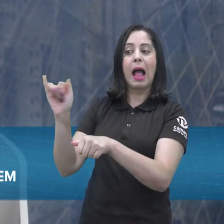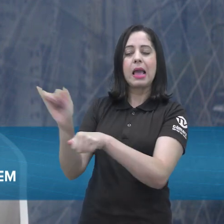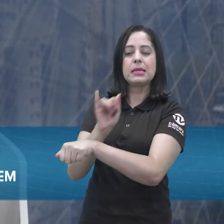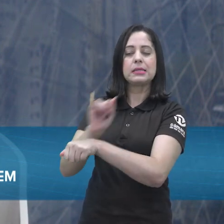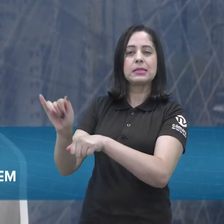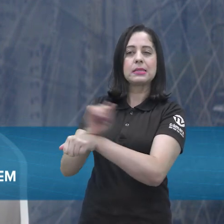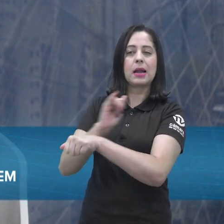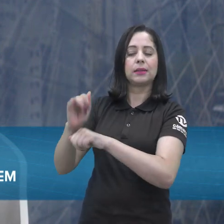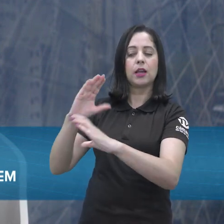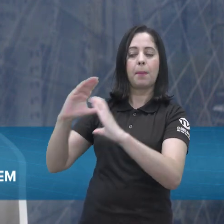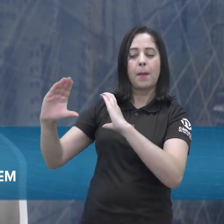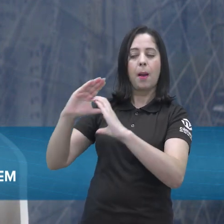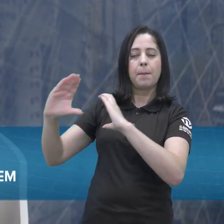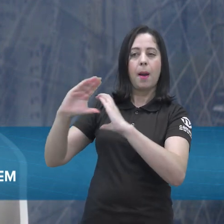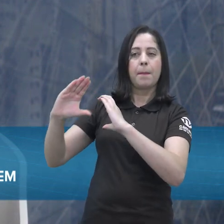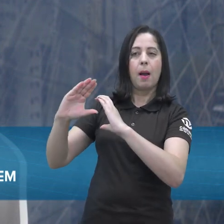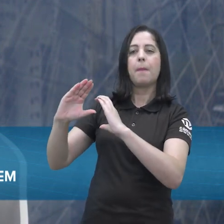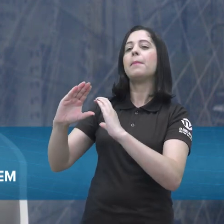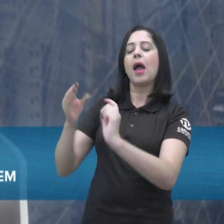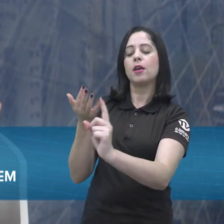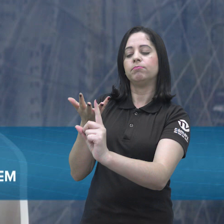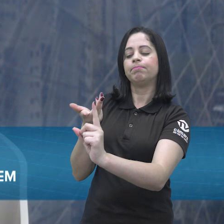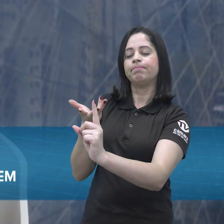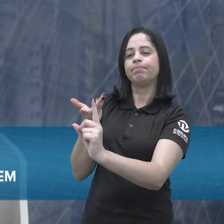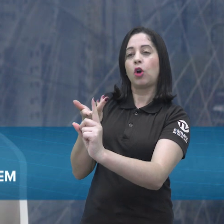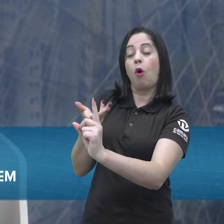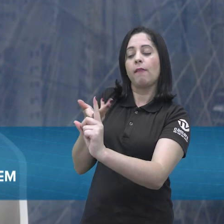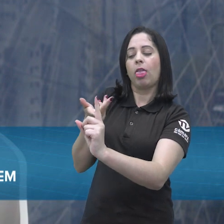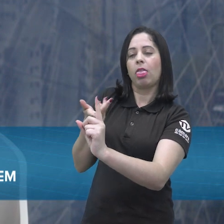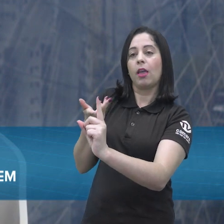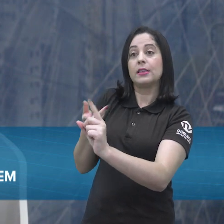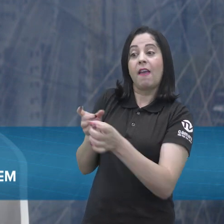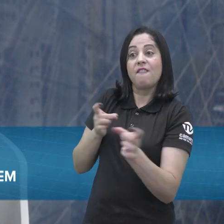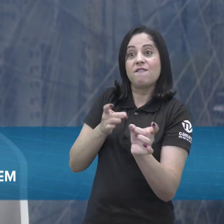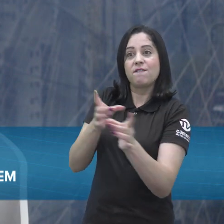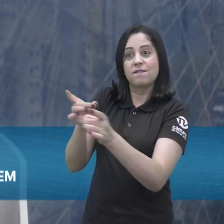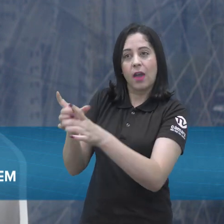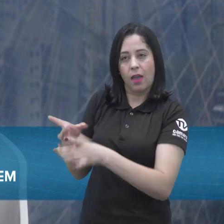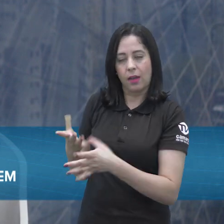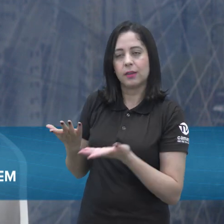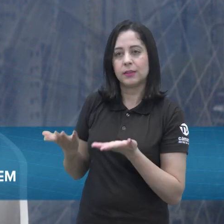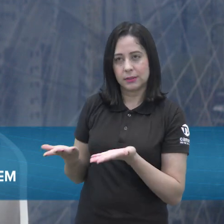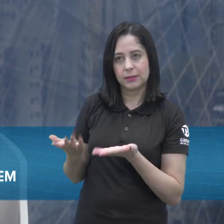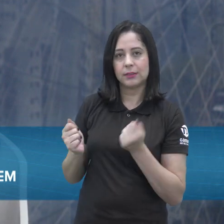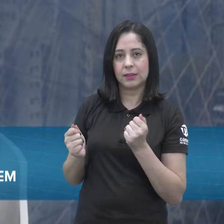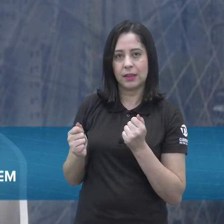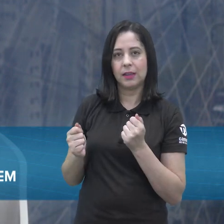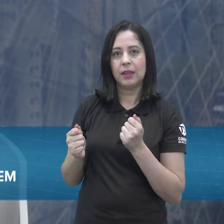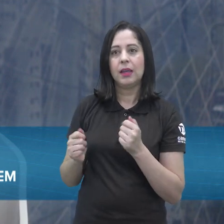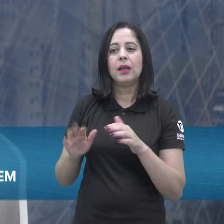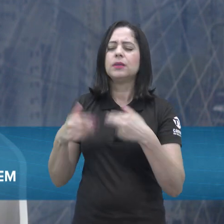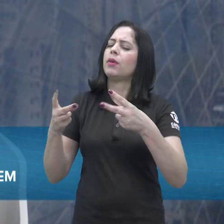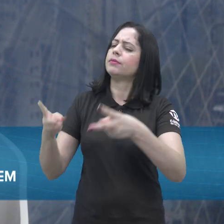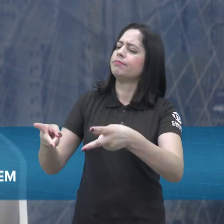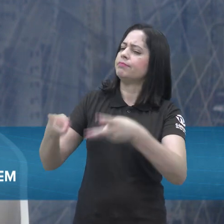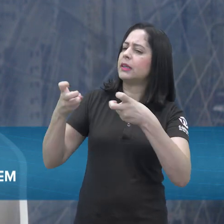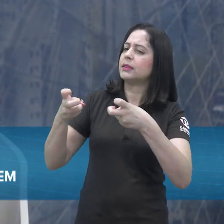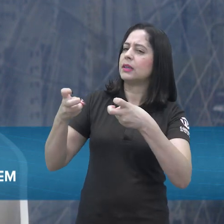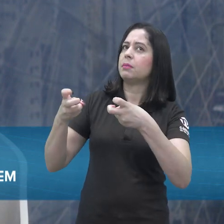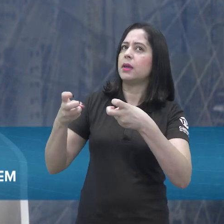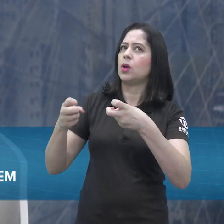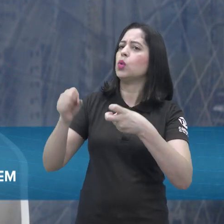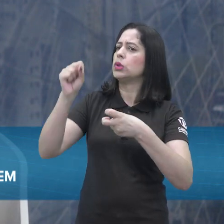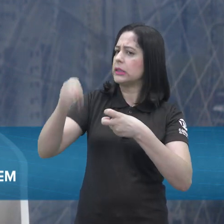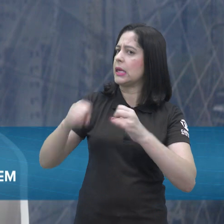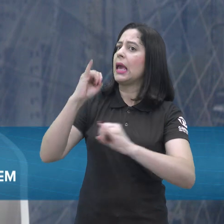você construiu. Então, provavelmente, quando você vai fazer um desenho do seu negócio e entender com quem você está conversando, você vai perceber que o